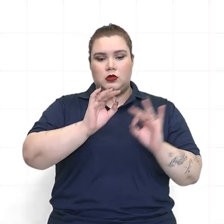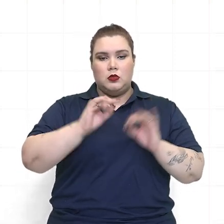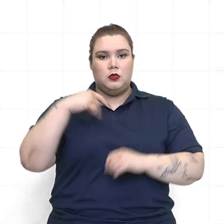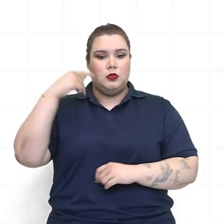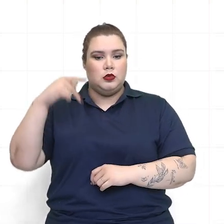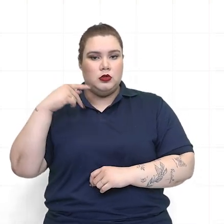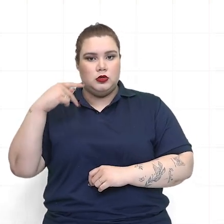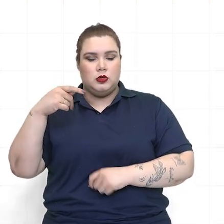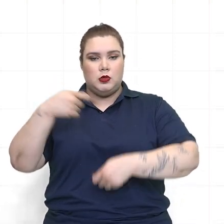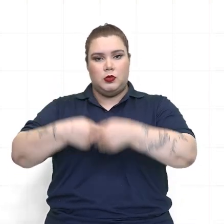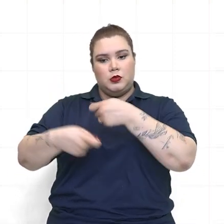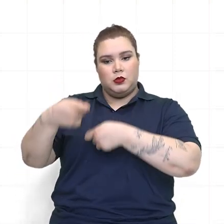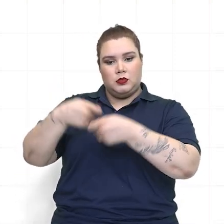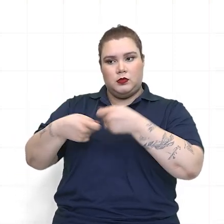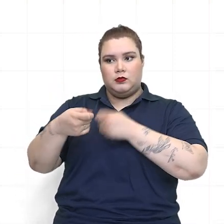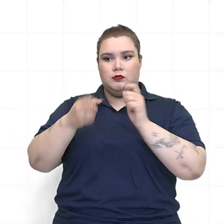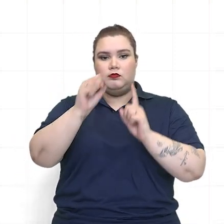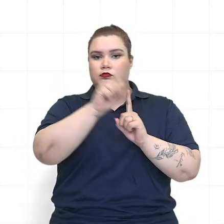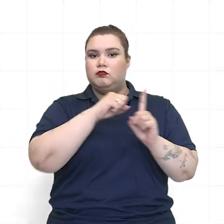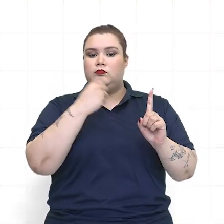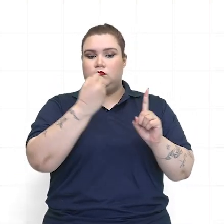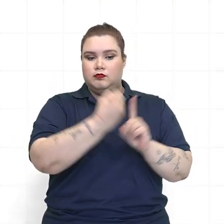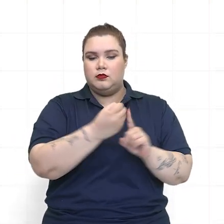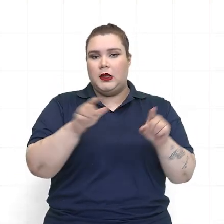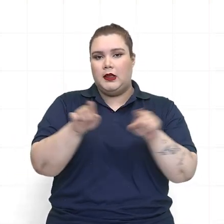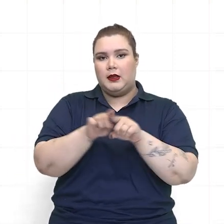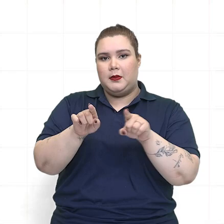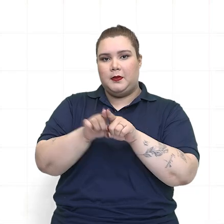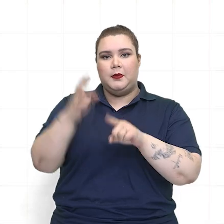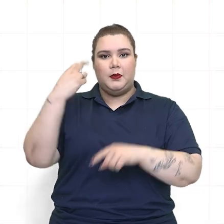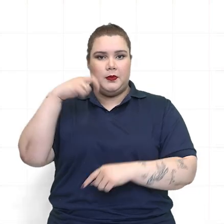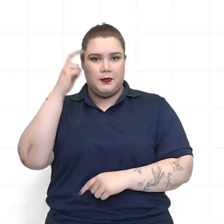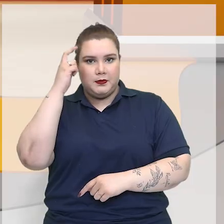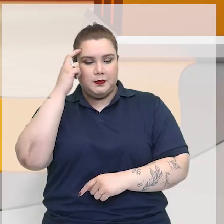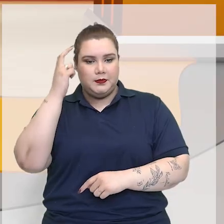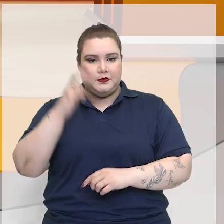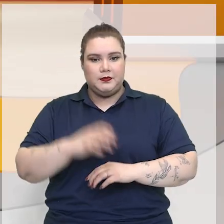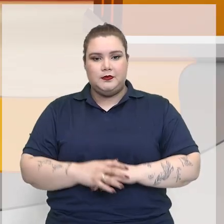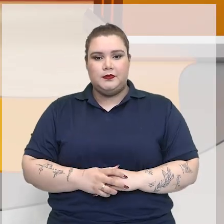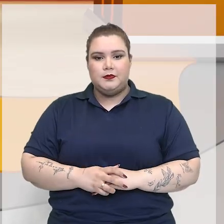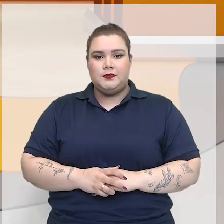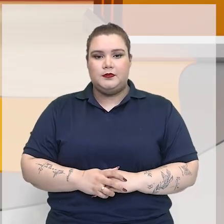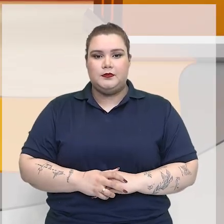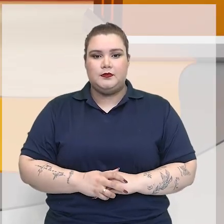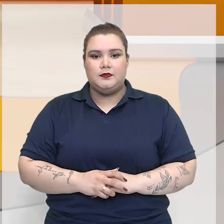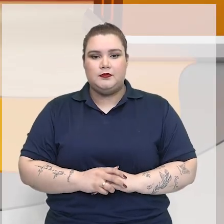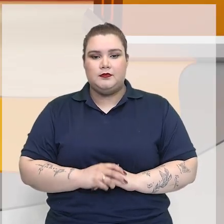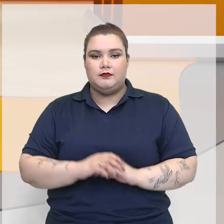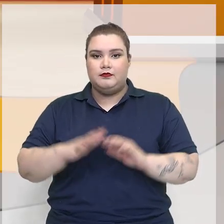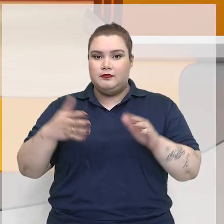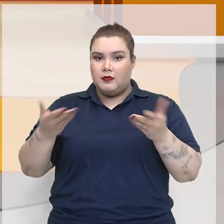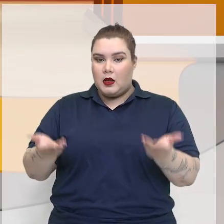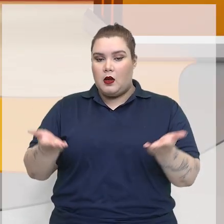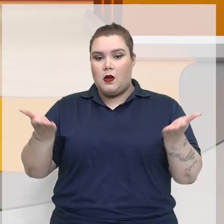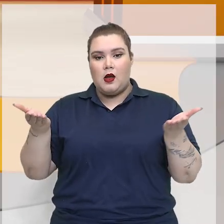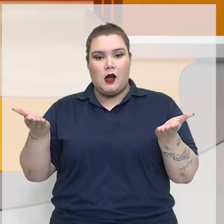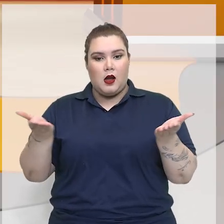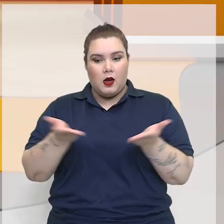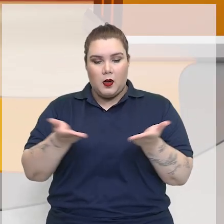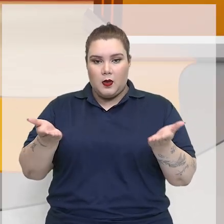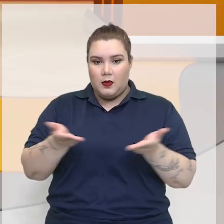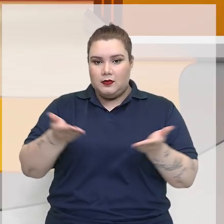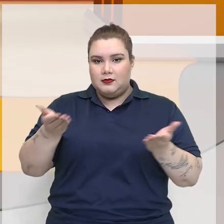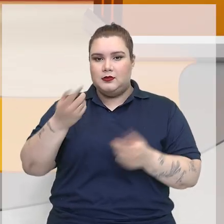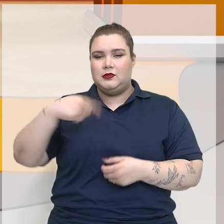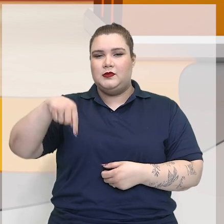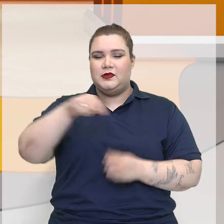organização política, econômica, social e cultural. E desse modo, né,